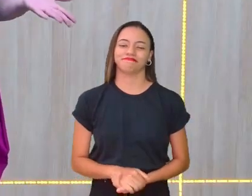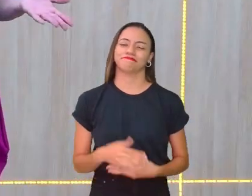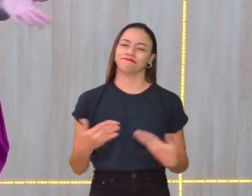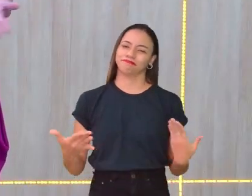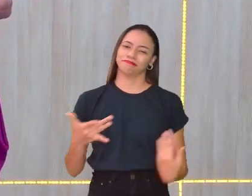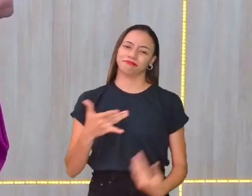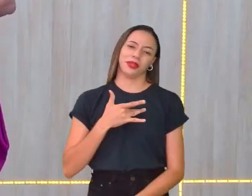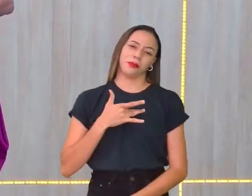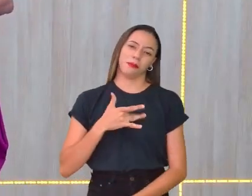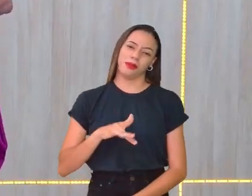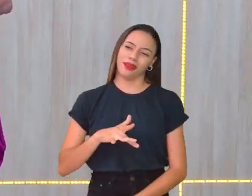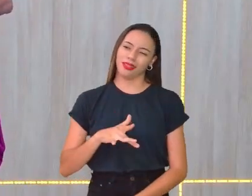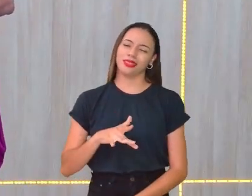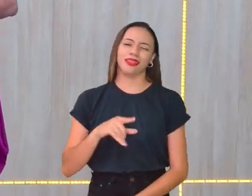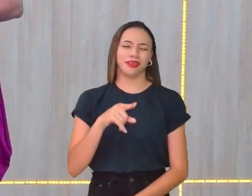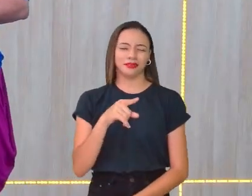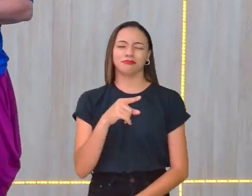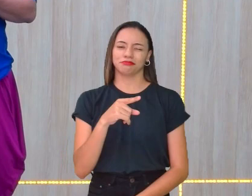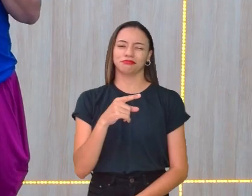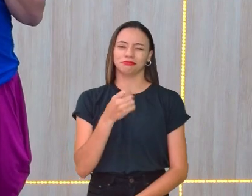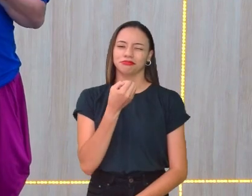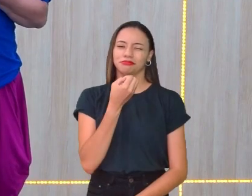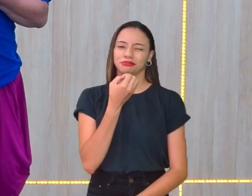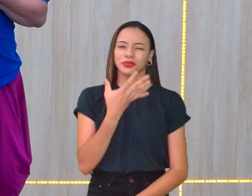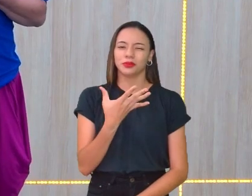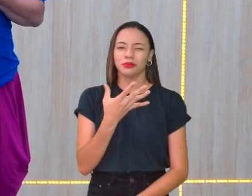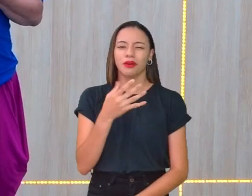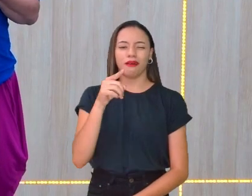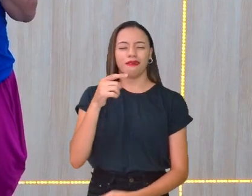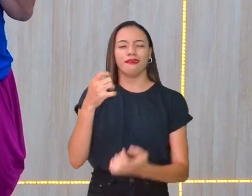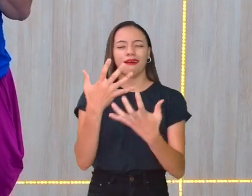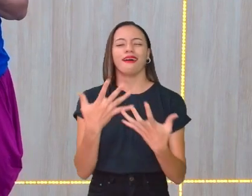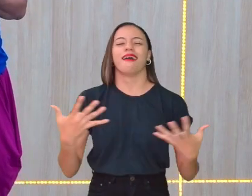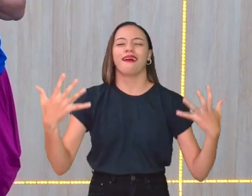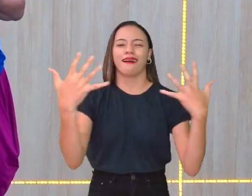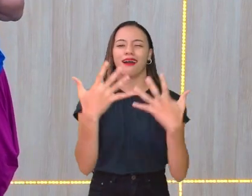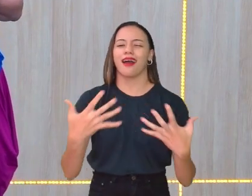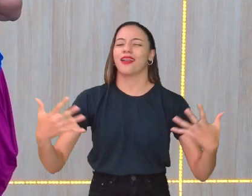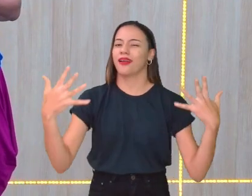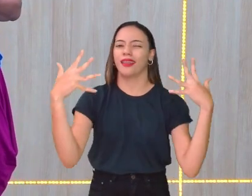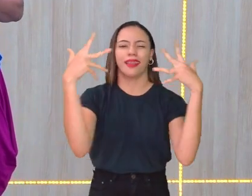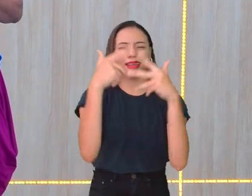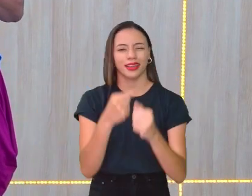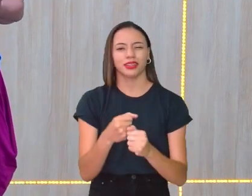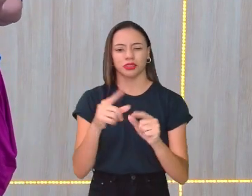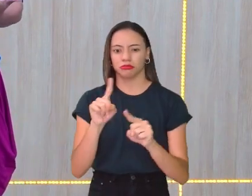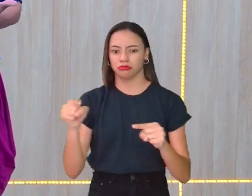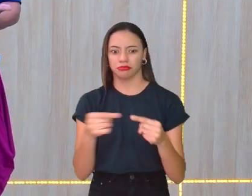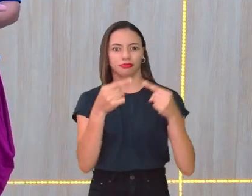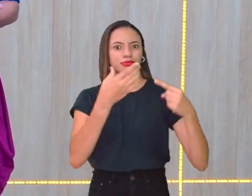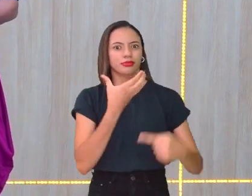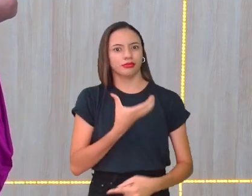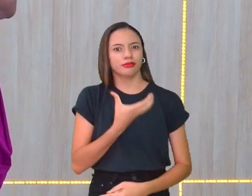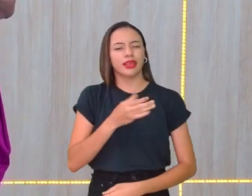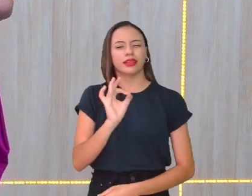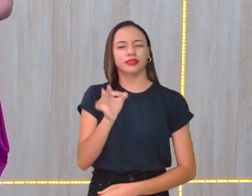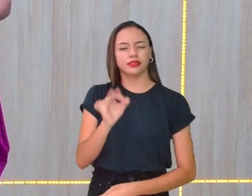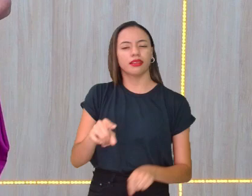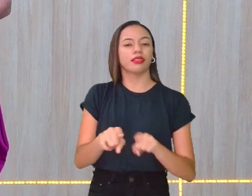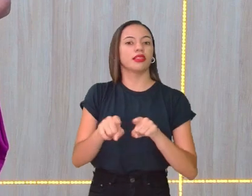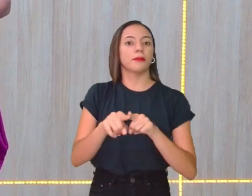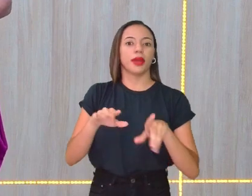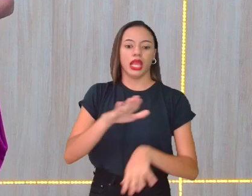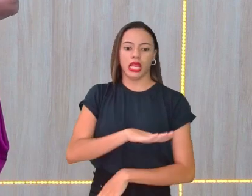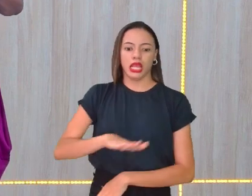Que peninha, tão gostosinho, né? É tão bonito coral, é uma coisa bem do Natal, né? E criança cantando é mais